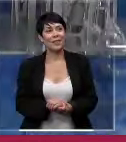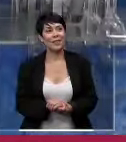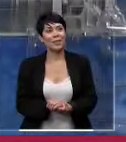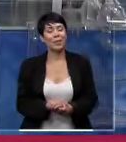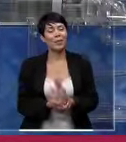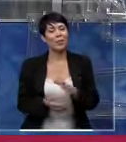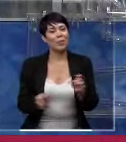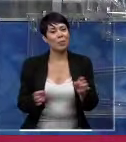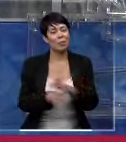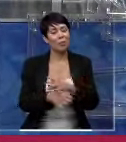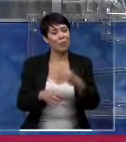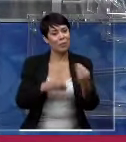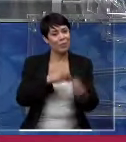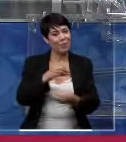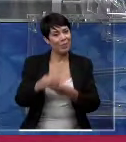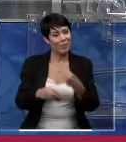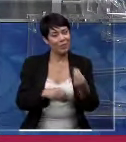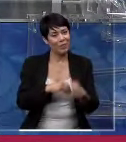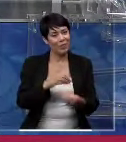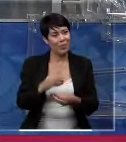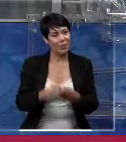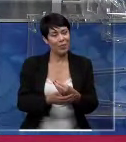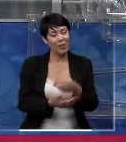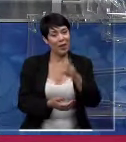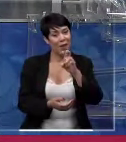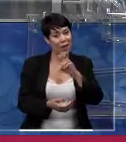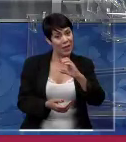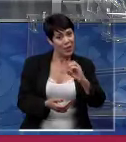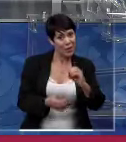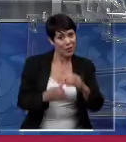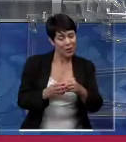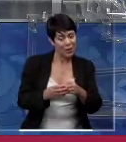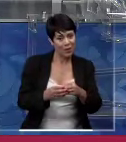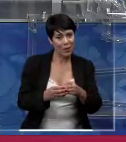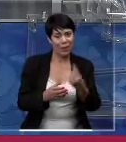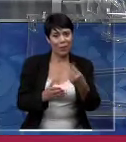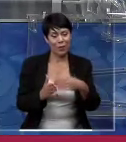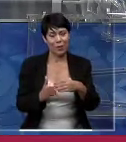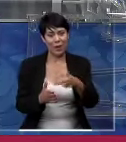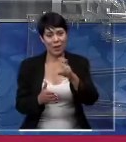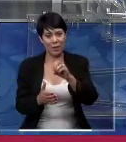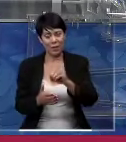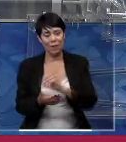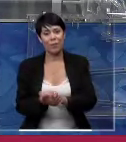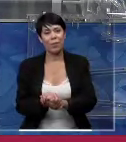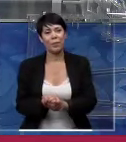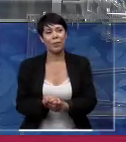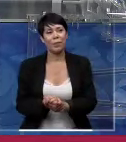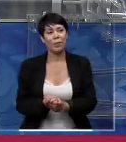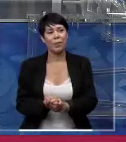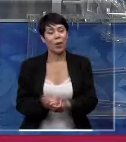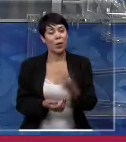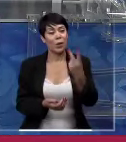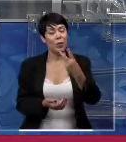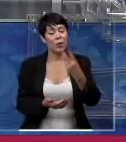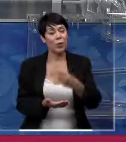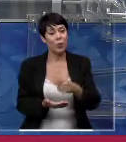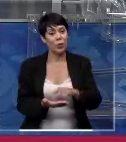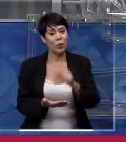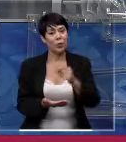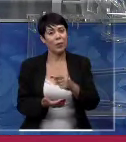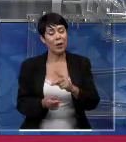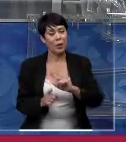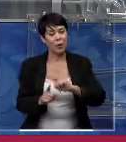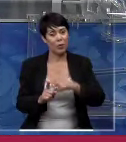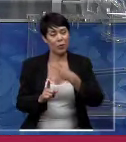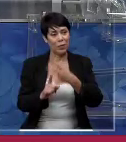Globo recarregado. Embaralhando. 50 bolas numeradas de 0 a 50. Começou o segundo sorteio da dupla